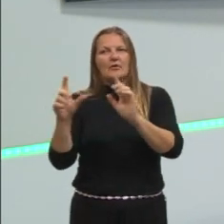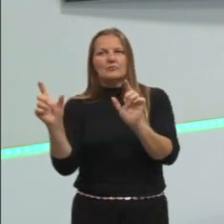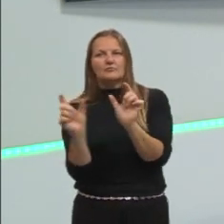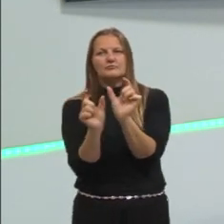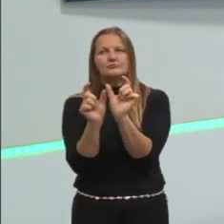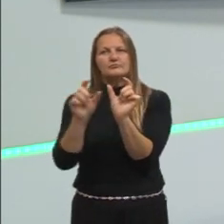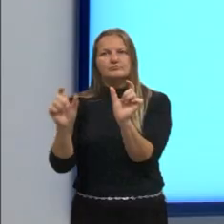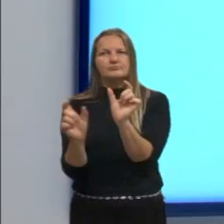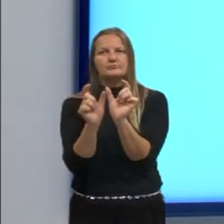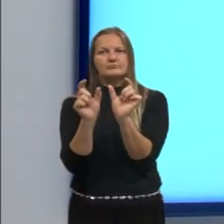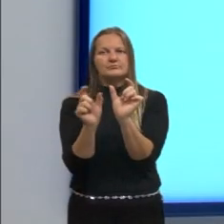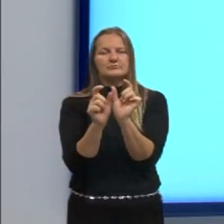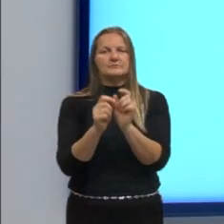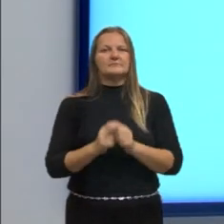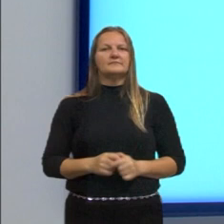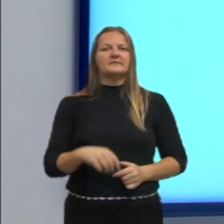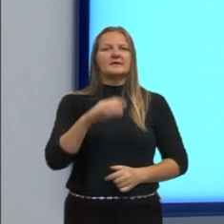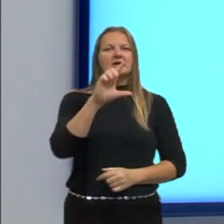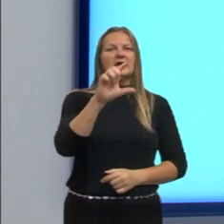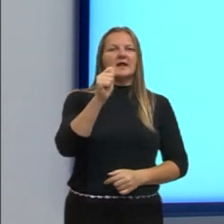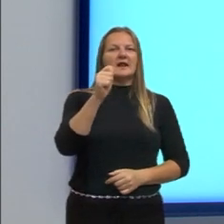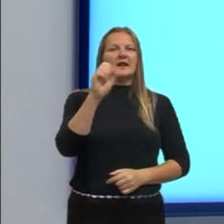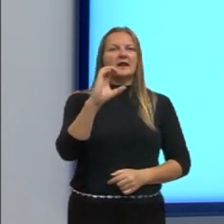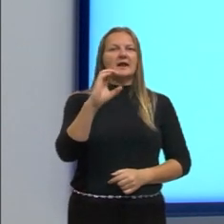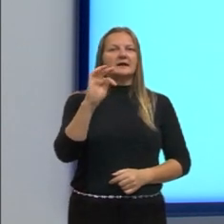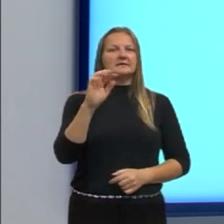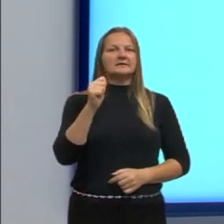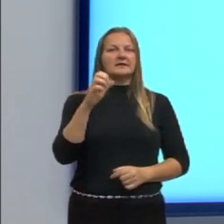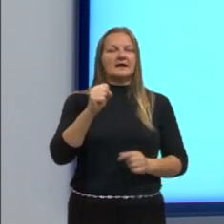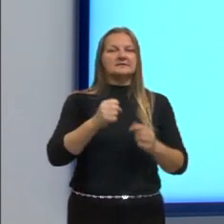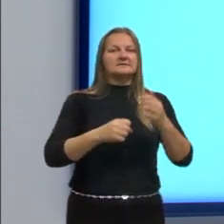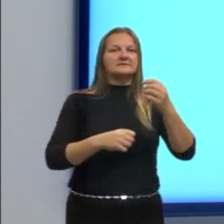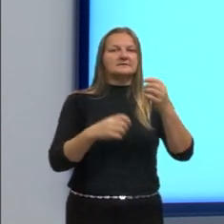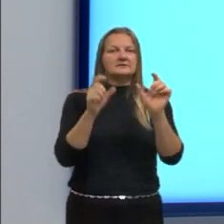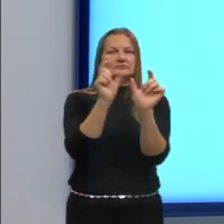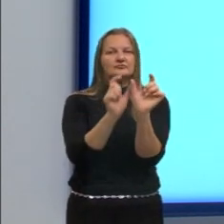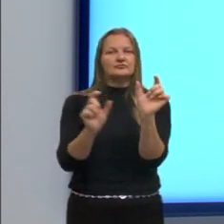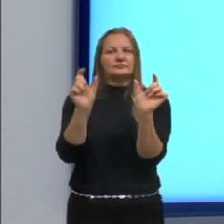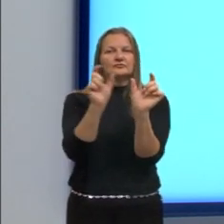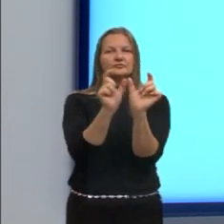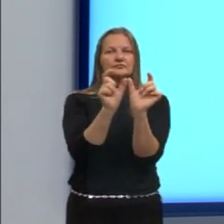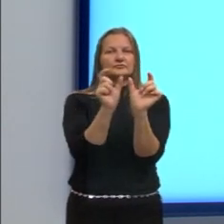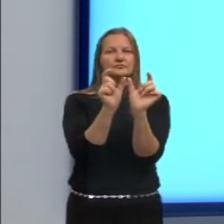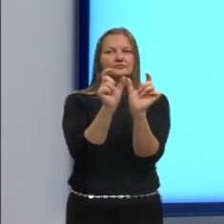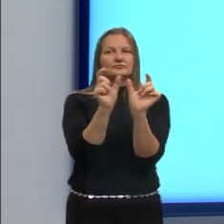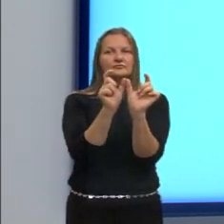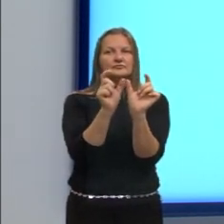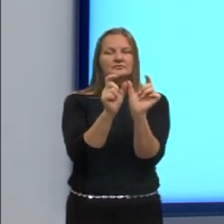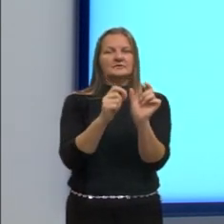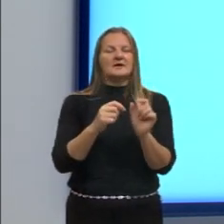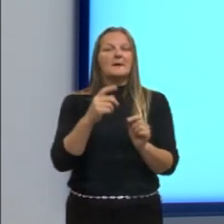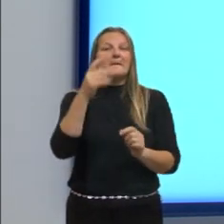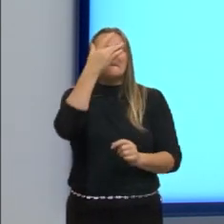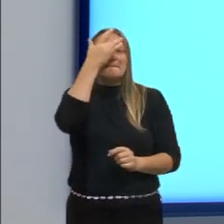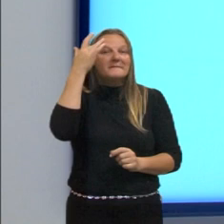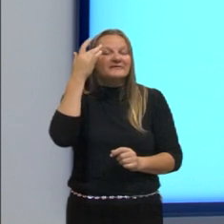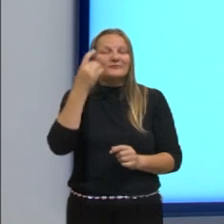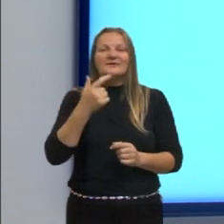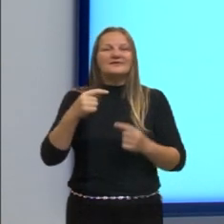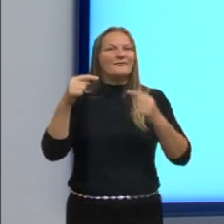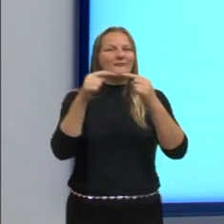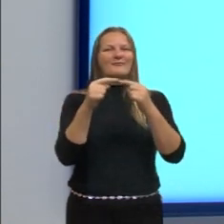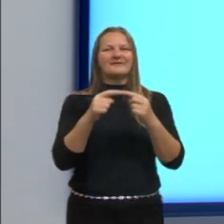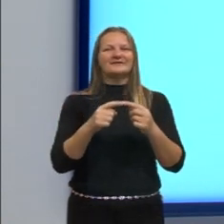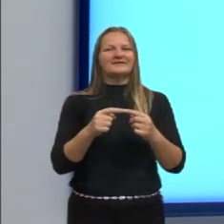então a lactase como é bem Popular agora a gente saber né das pessoas que têm intolerância a